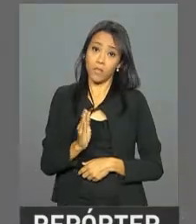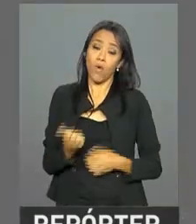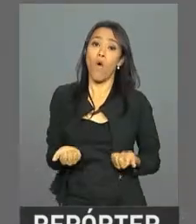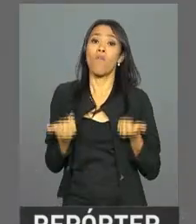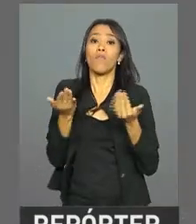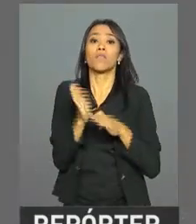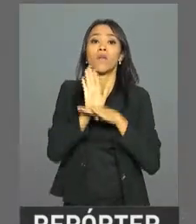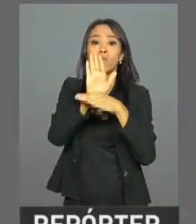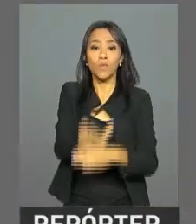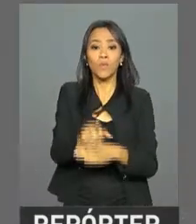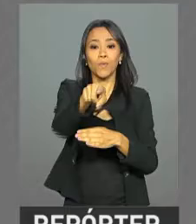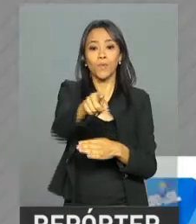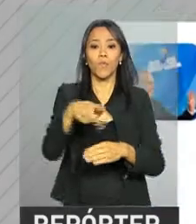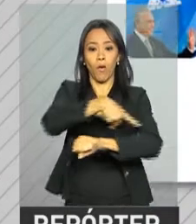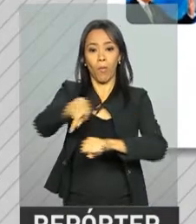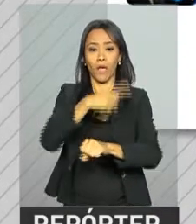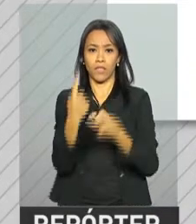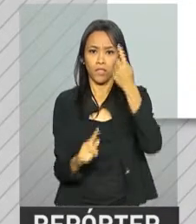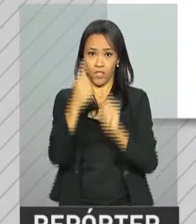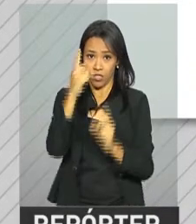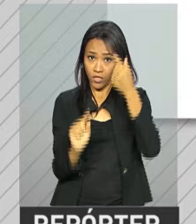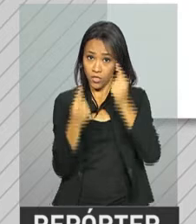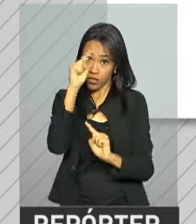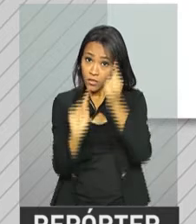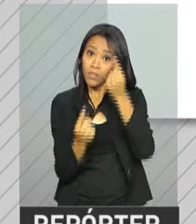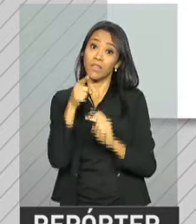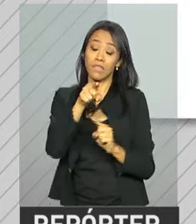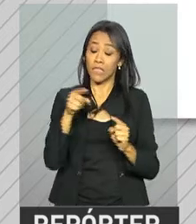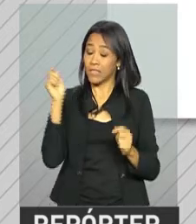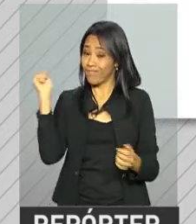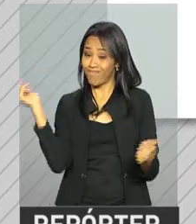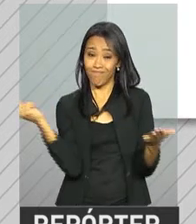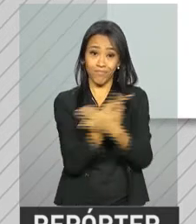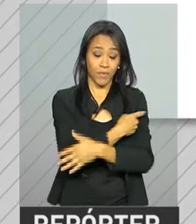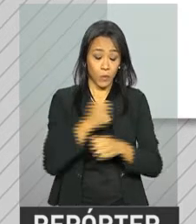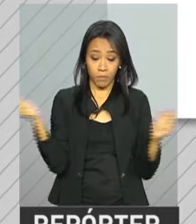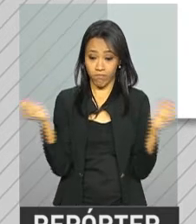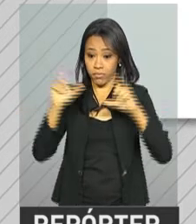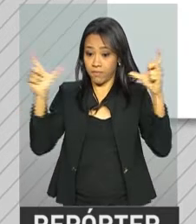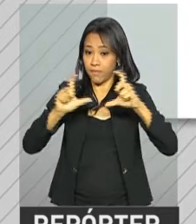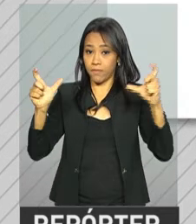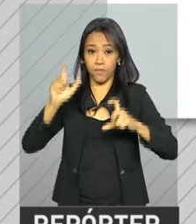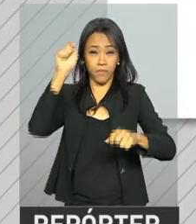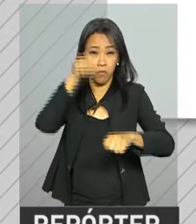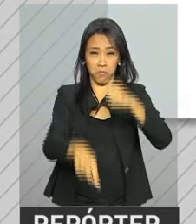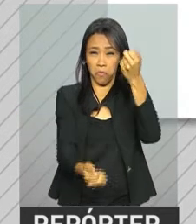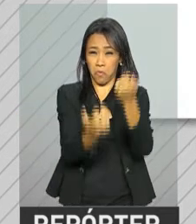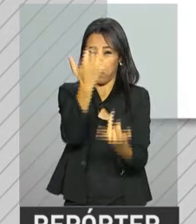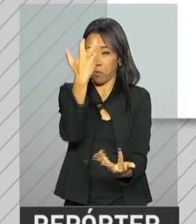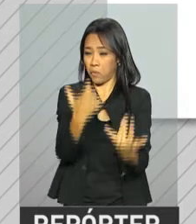ajuda possível ao Chile depois dessa que foi considerada a maior catástrofe florestal da história do